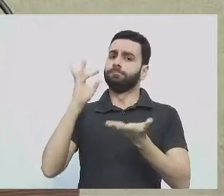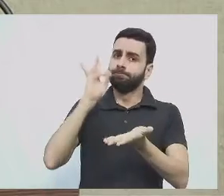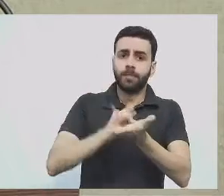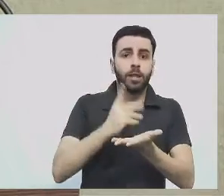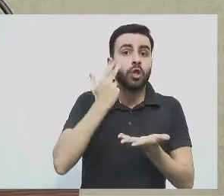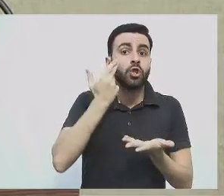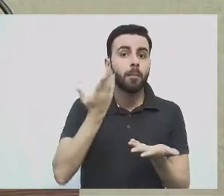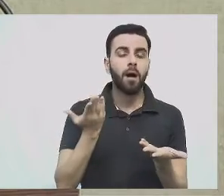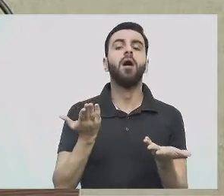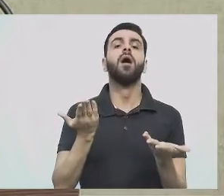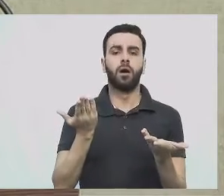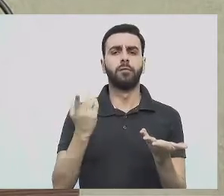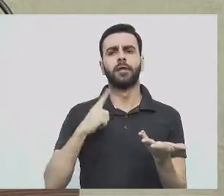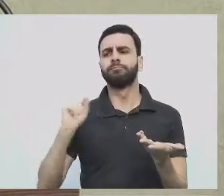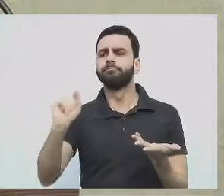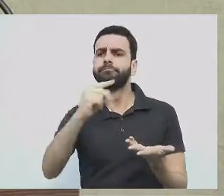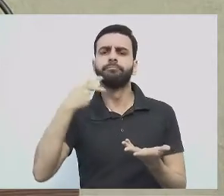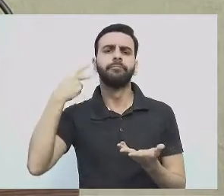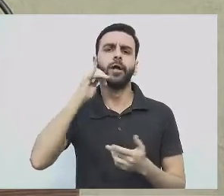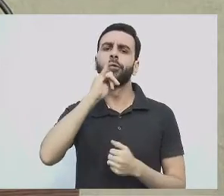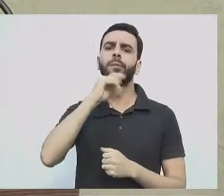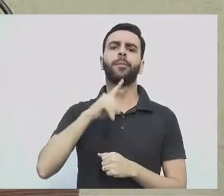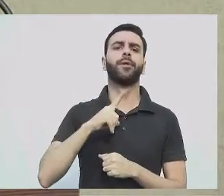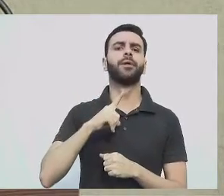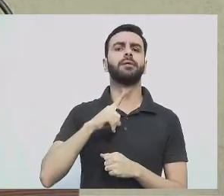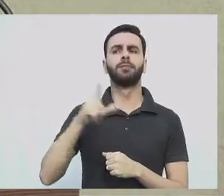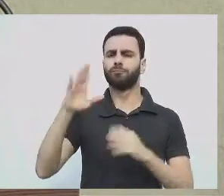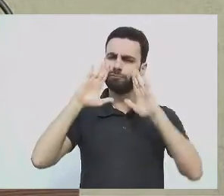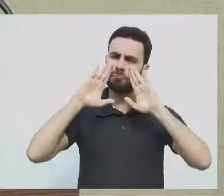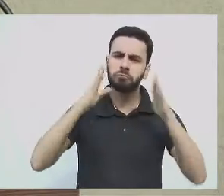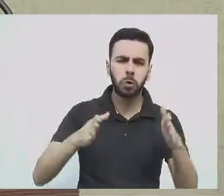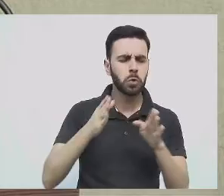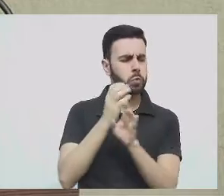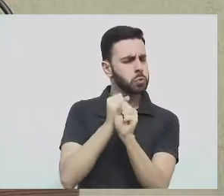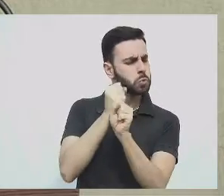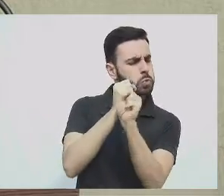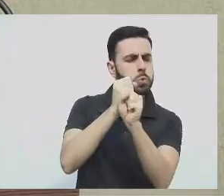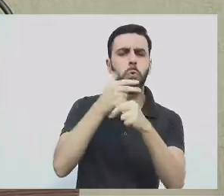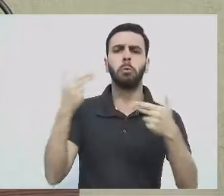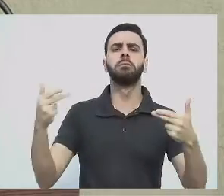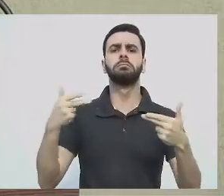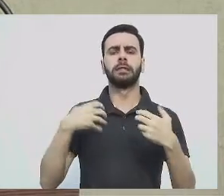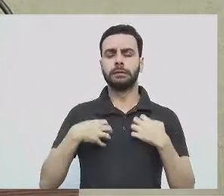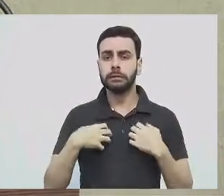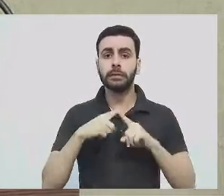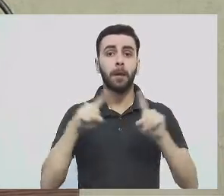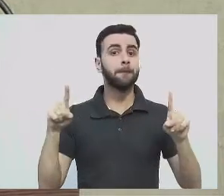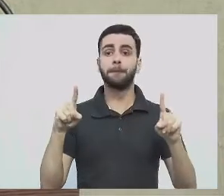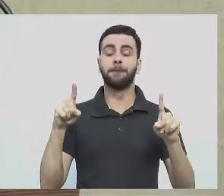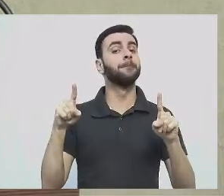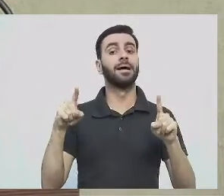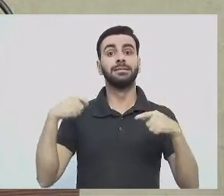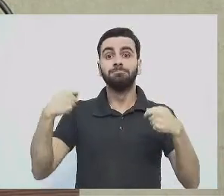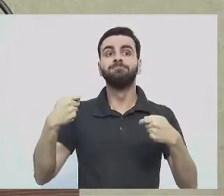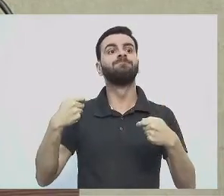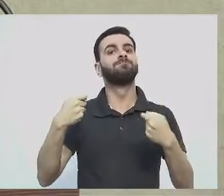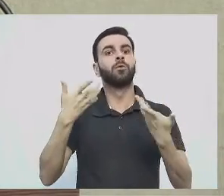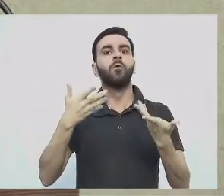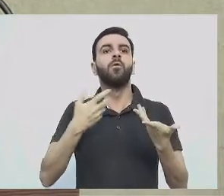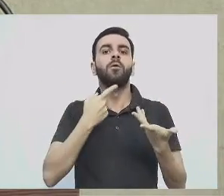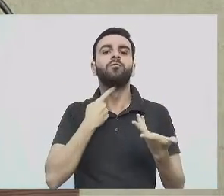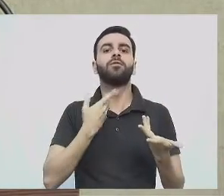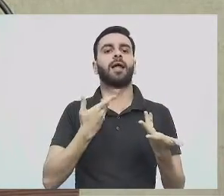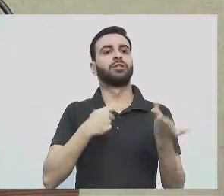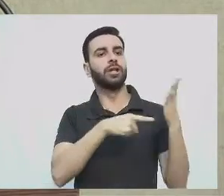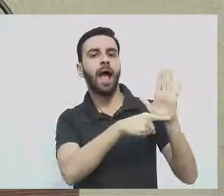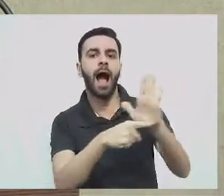parte. Tem vereador aqui que dedica o máximo, passa raiva. mas não aguenta ficar sem ajudar as pessoas. Tem alguém que fala, não